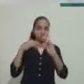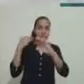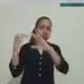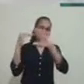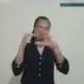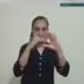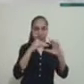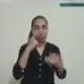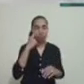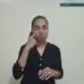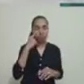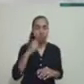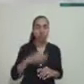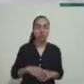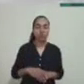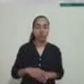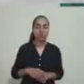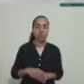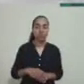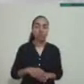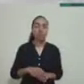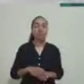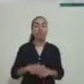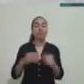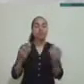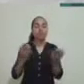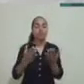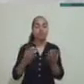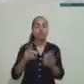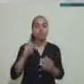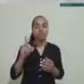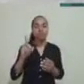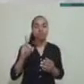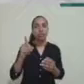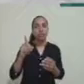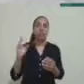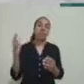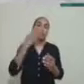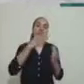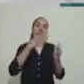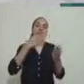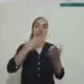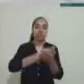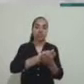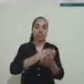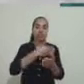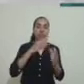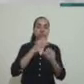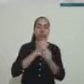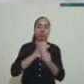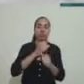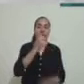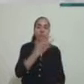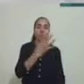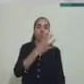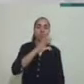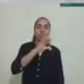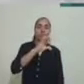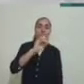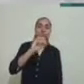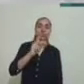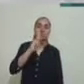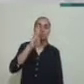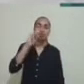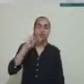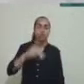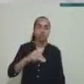Este ano iremos fazer o caminho inverso, Aparecida até Botucatu, que serão 490 quilômetros com